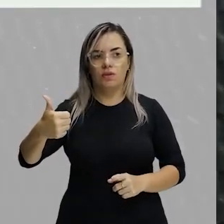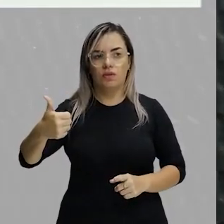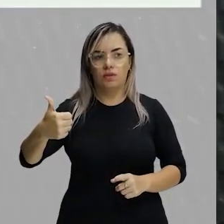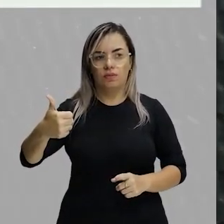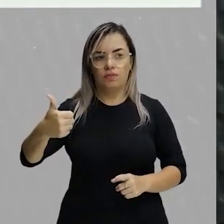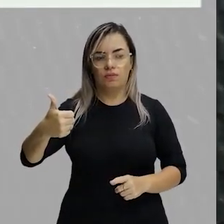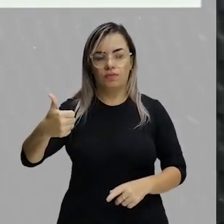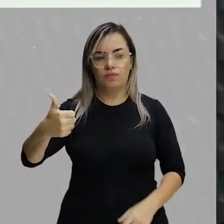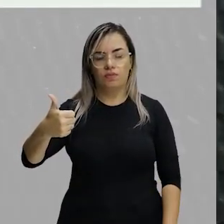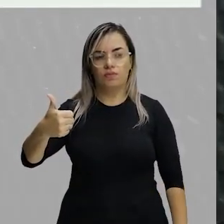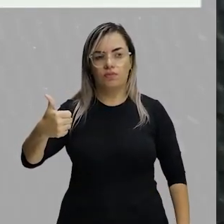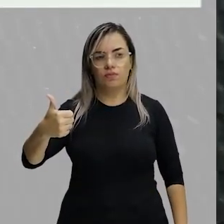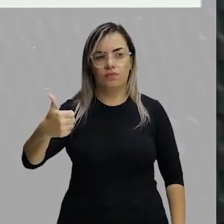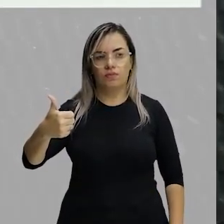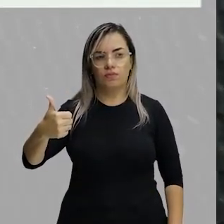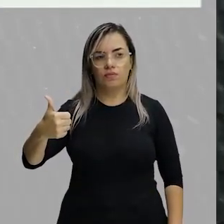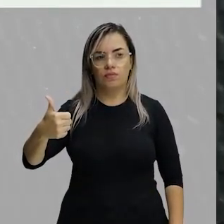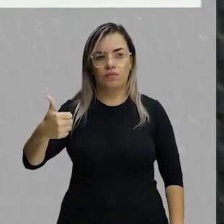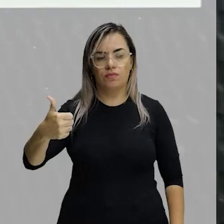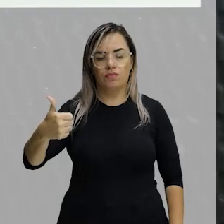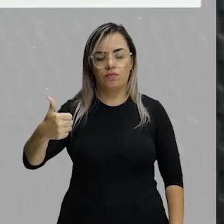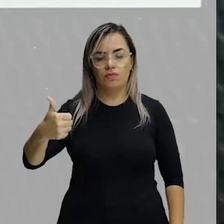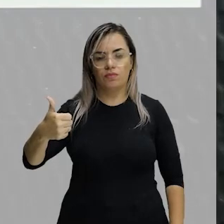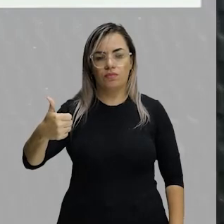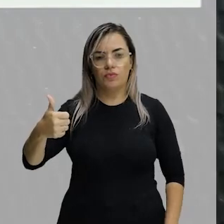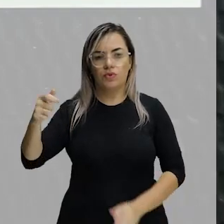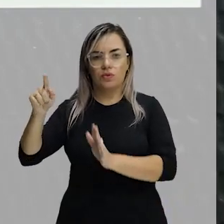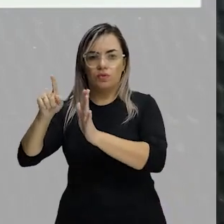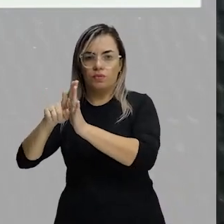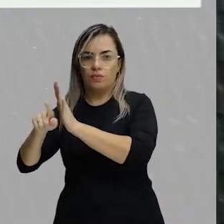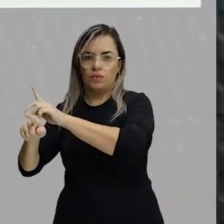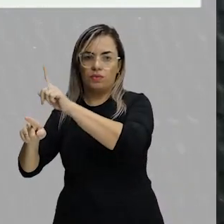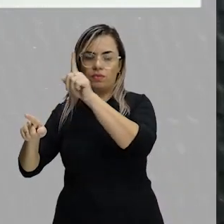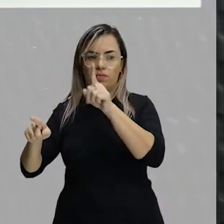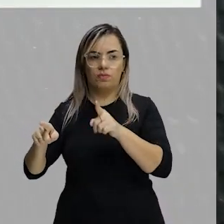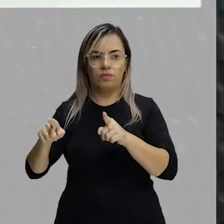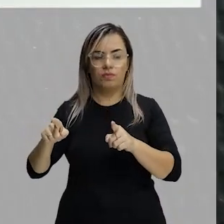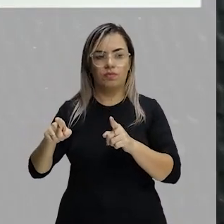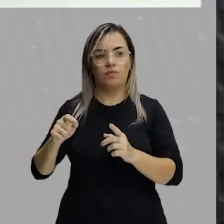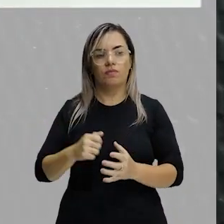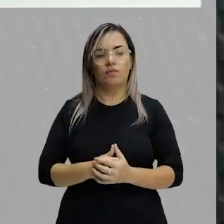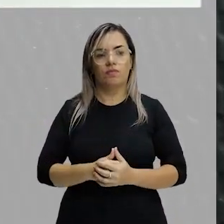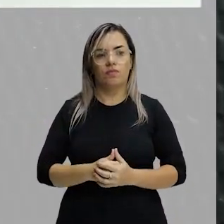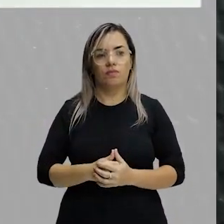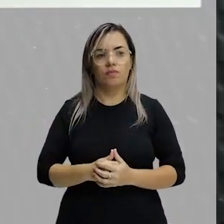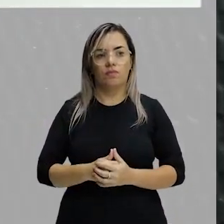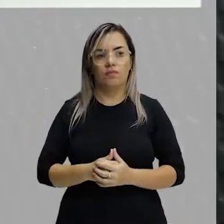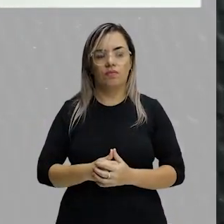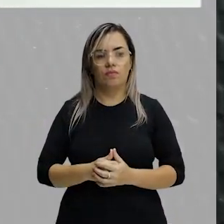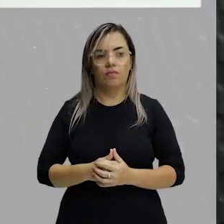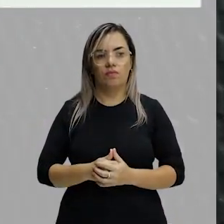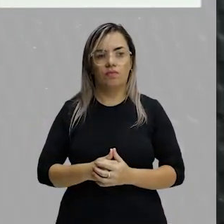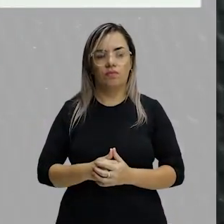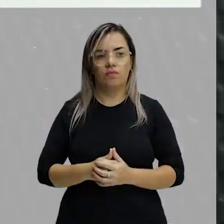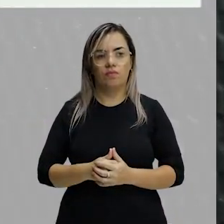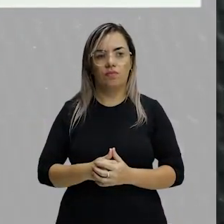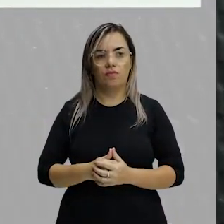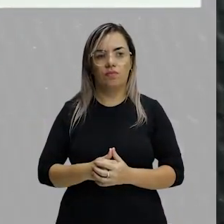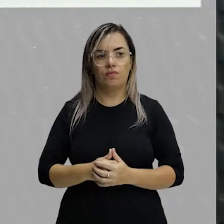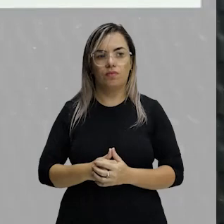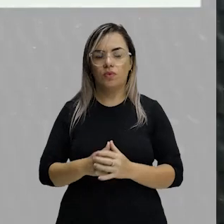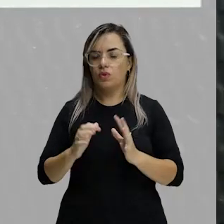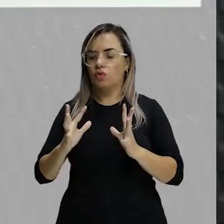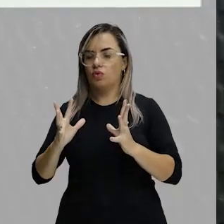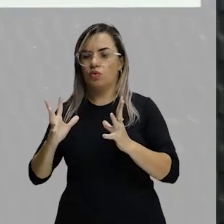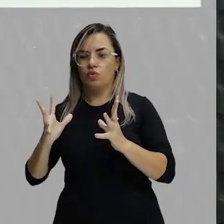Aqui, turma, eu posso botar esse menos aqui em evidência. Tá? Se eu boto menos em evidência, aqui todos os termos de dentro